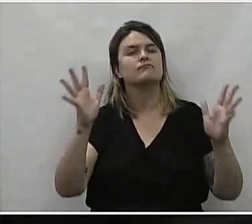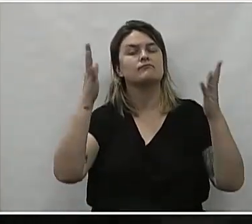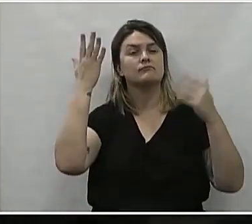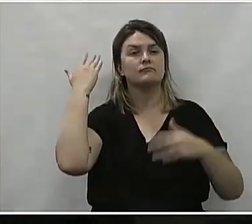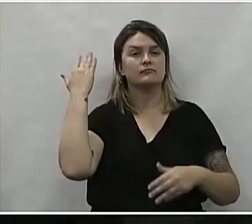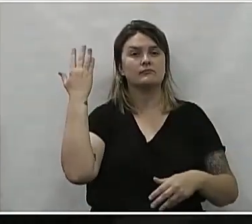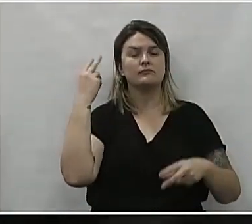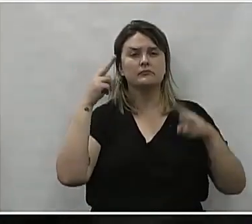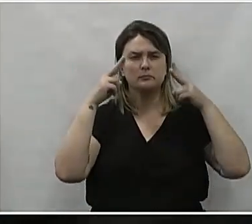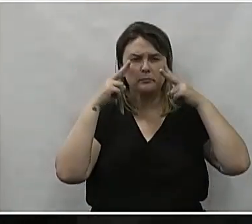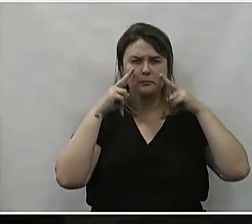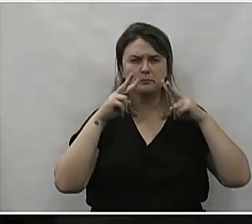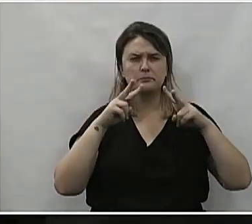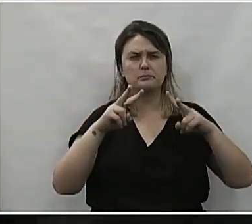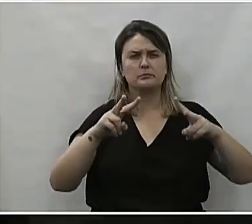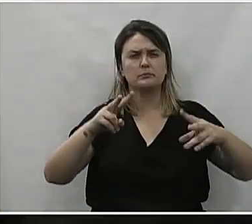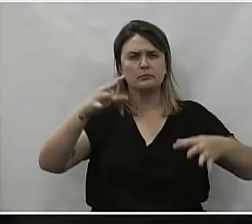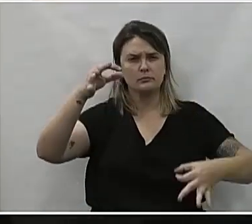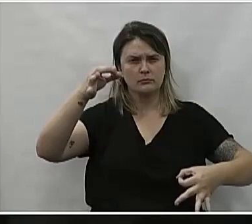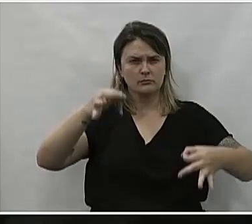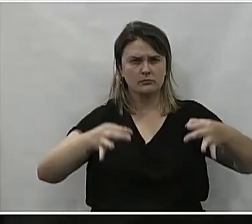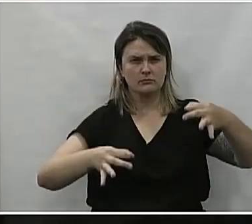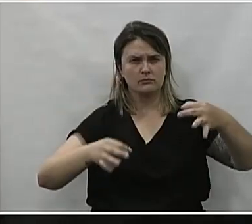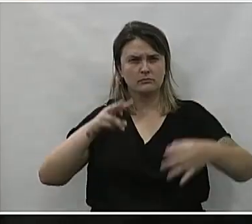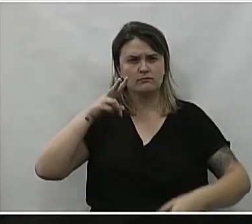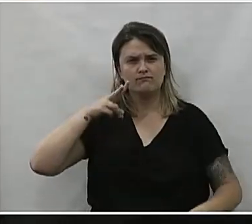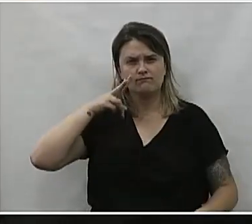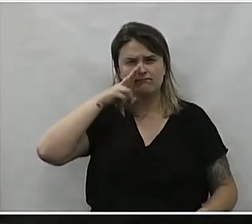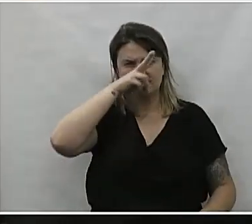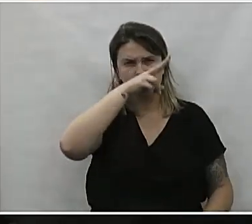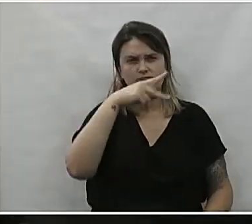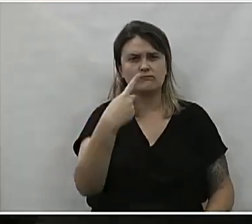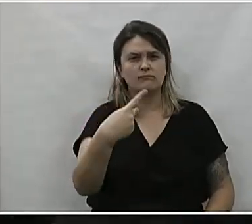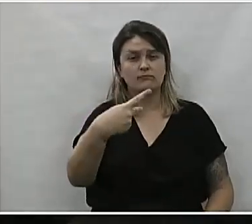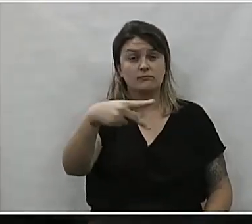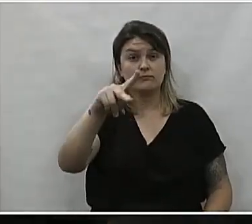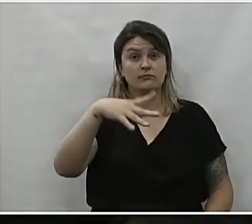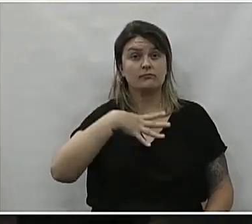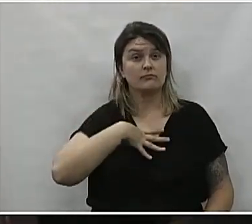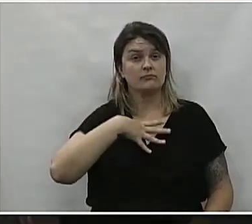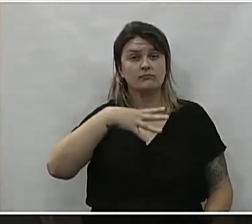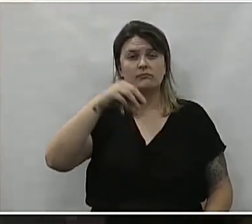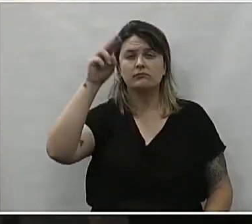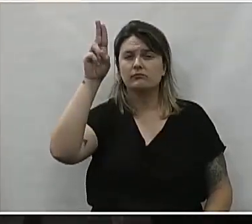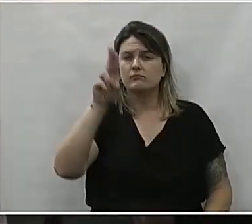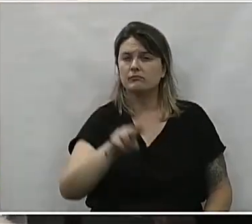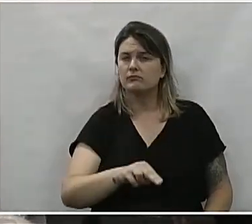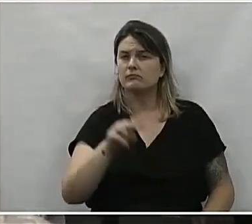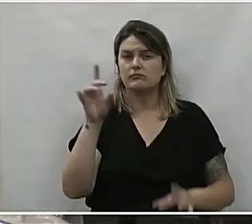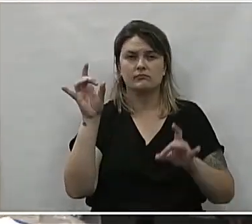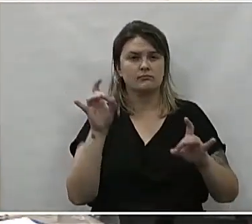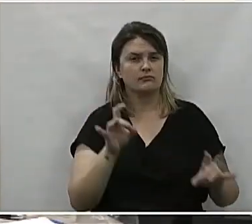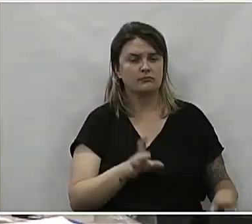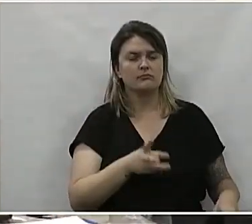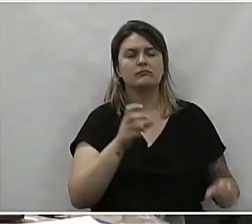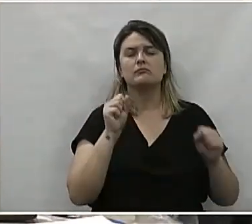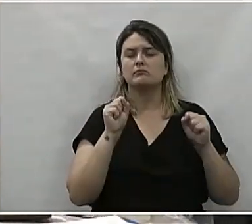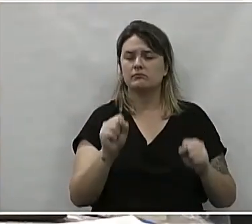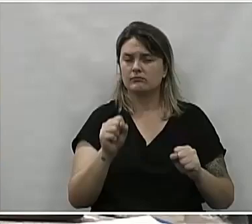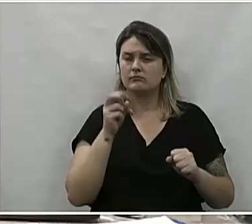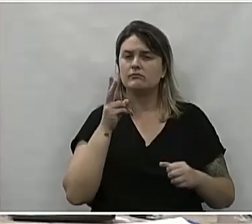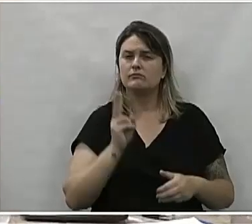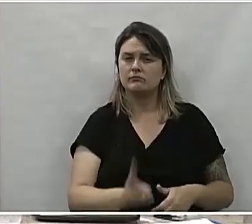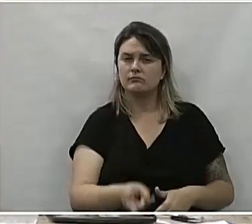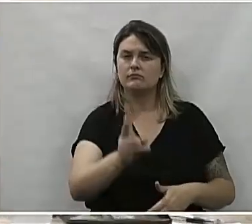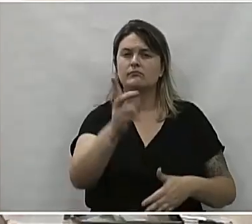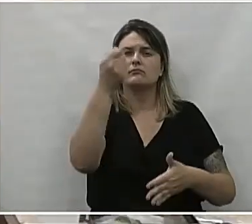no passado Mas cegues da justiça, clava forte Verás que o filho teu não foge